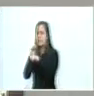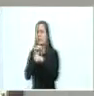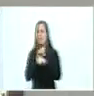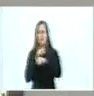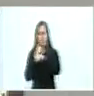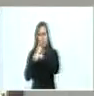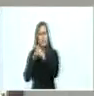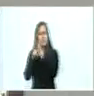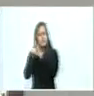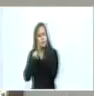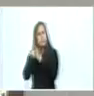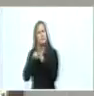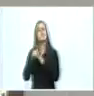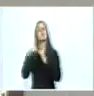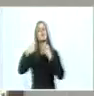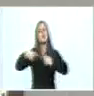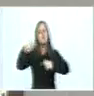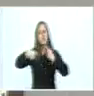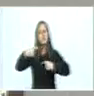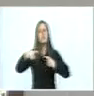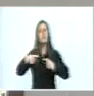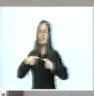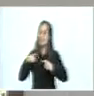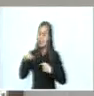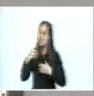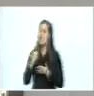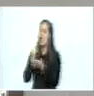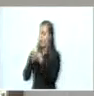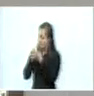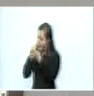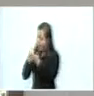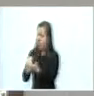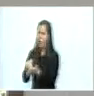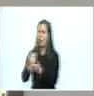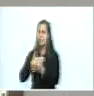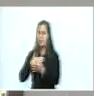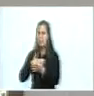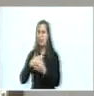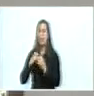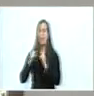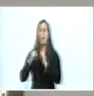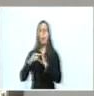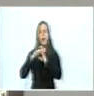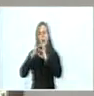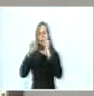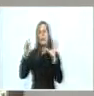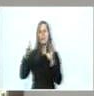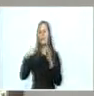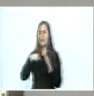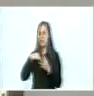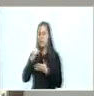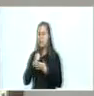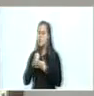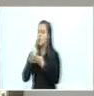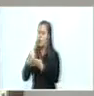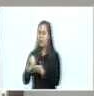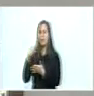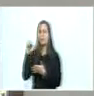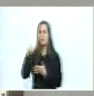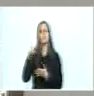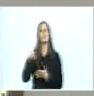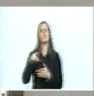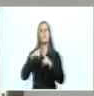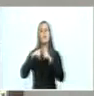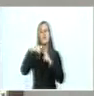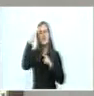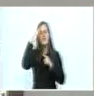serem implementadas. Então, recebo o nosso apoio, estamos aqui juntos, aquilo que vocês precisarem, nós estamos juntos para poder lutar, porque a gente sabe